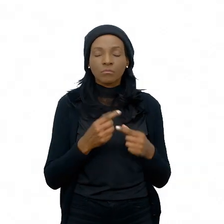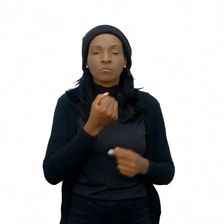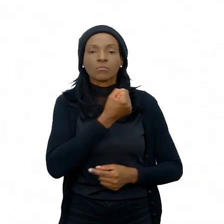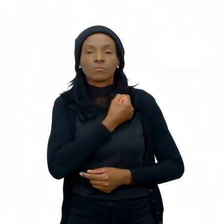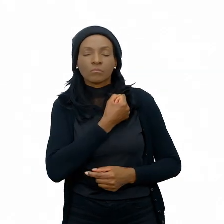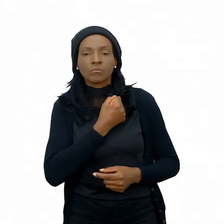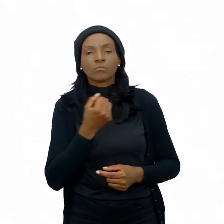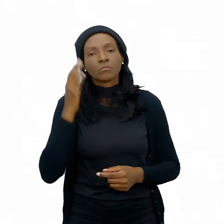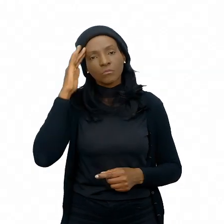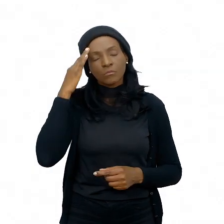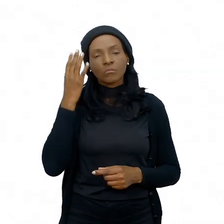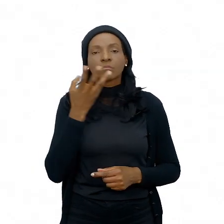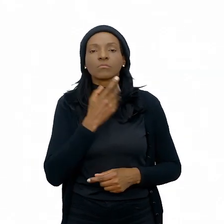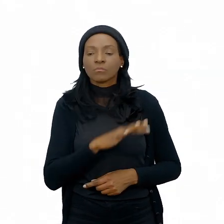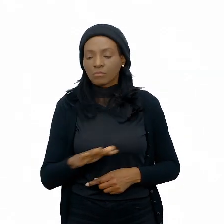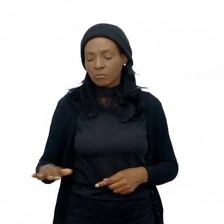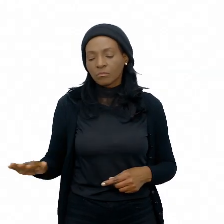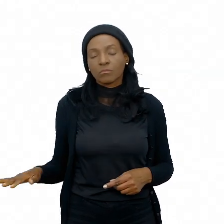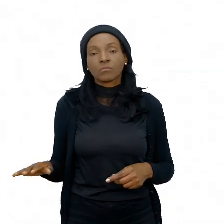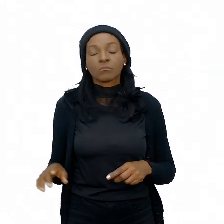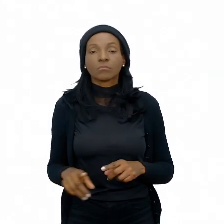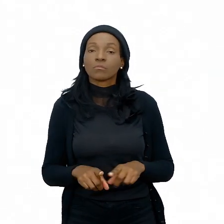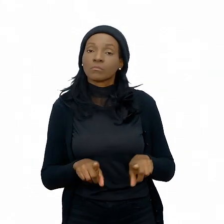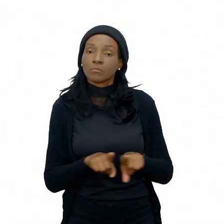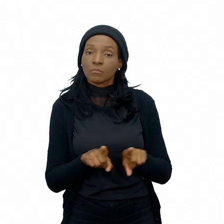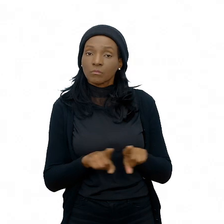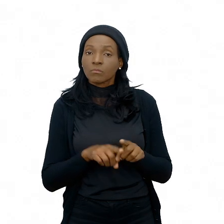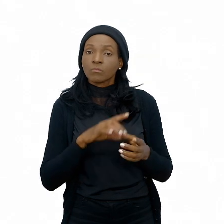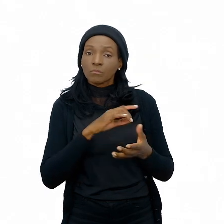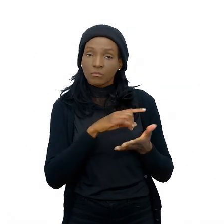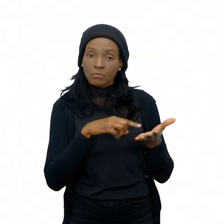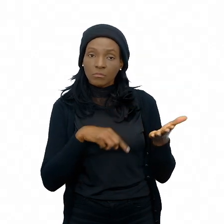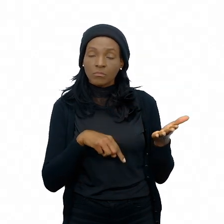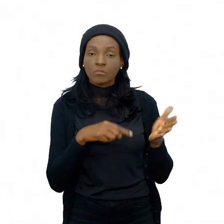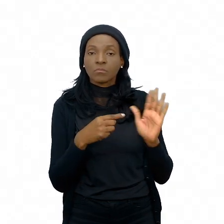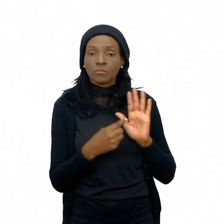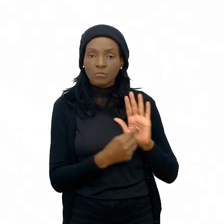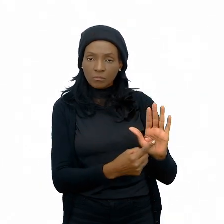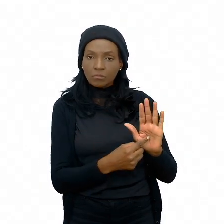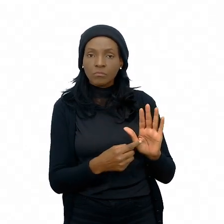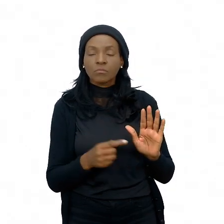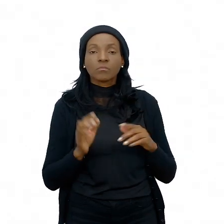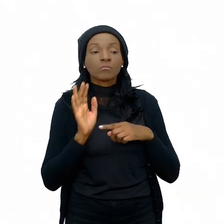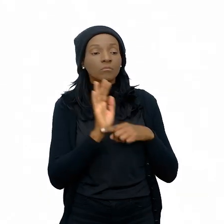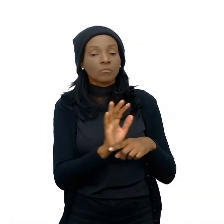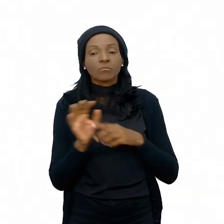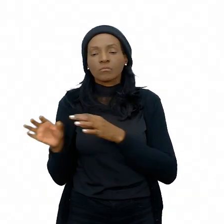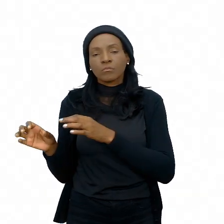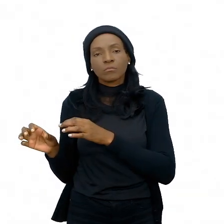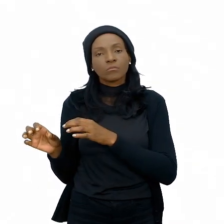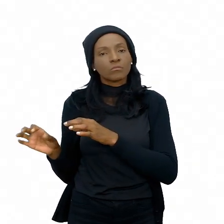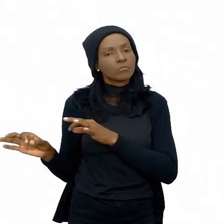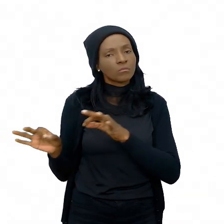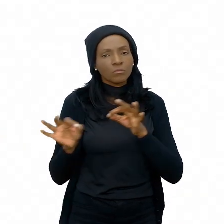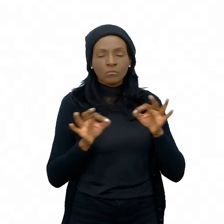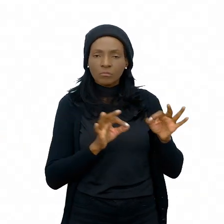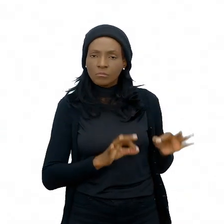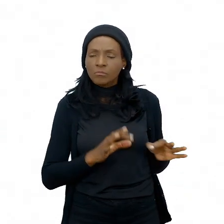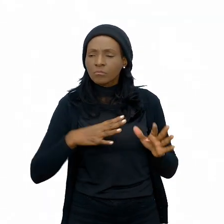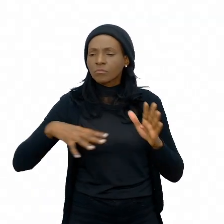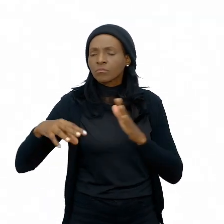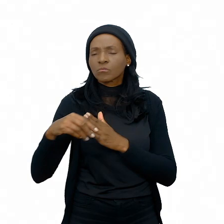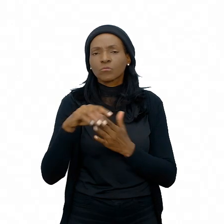pelas crianças. Contudo, esse documento busca sistematizar todos os conhecimentos que a própria